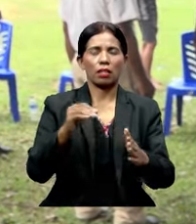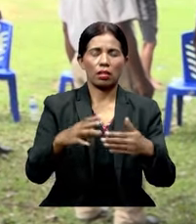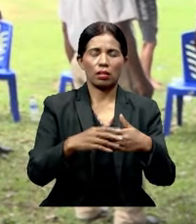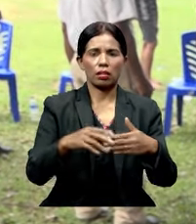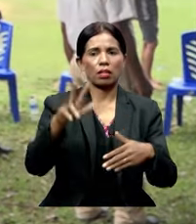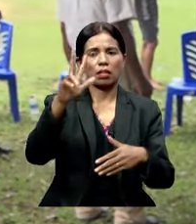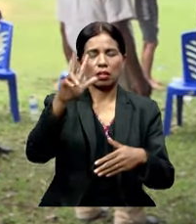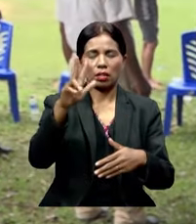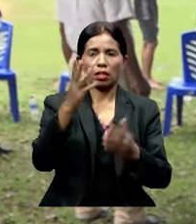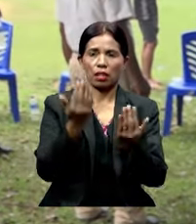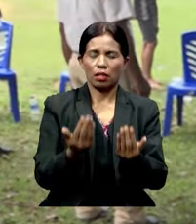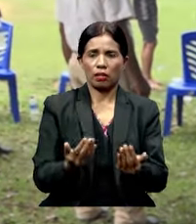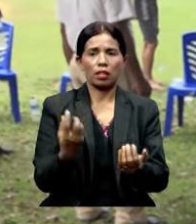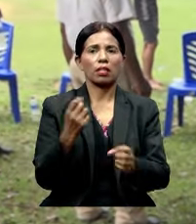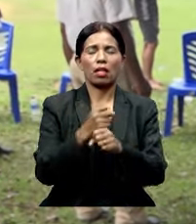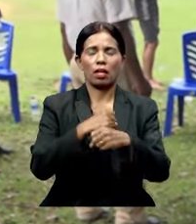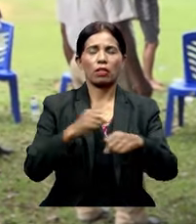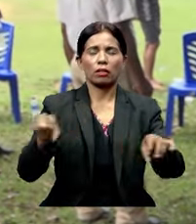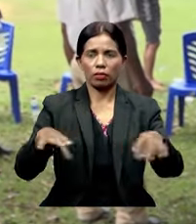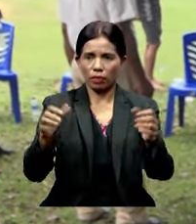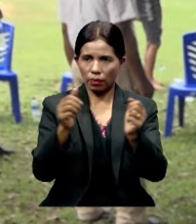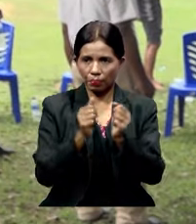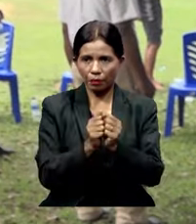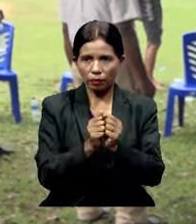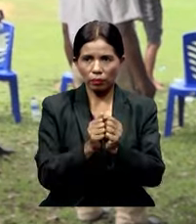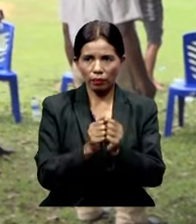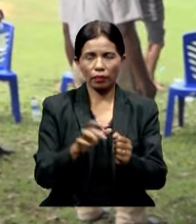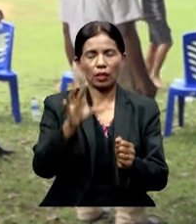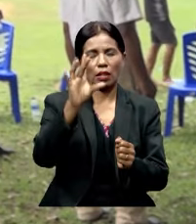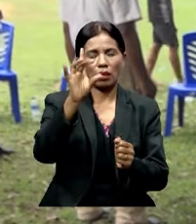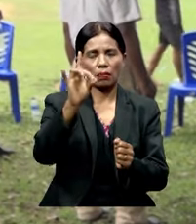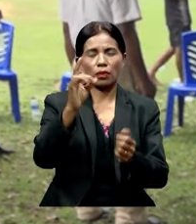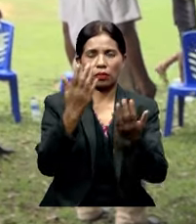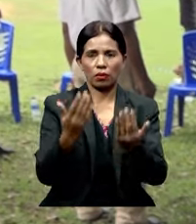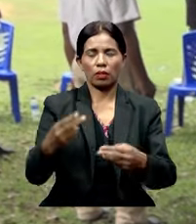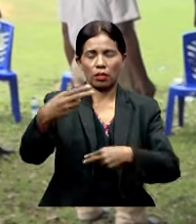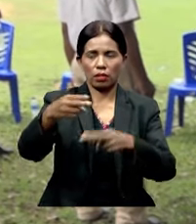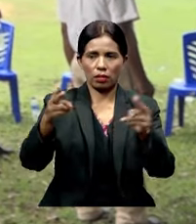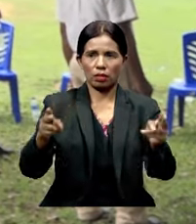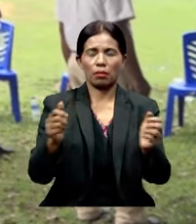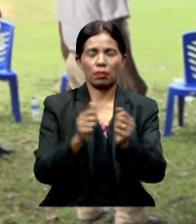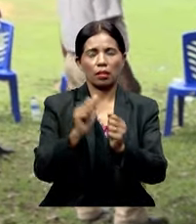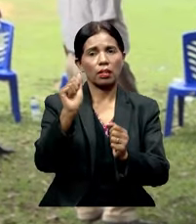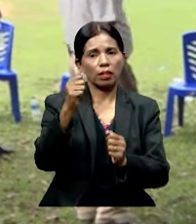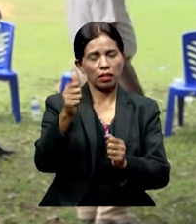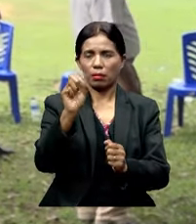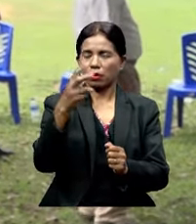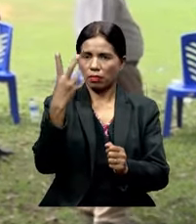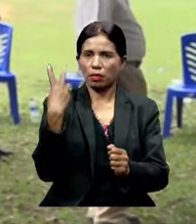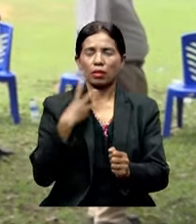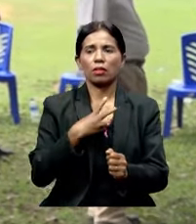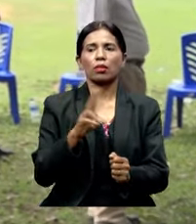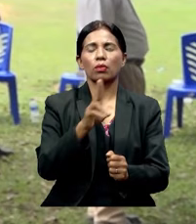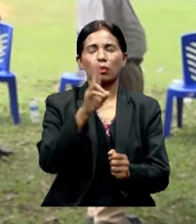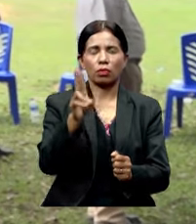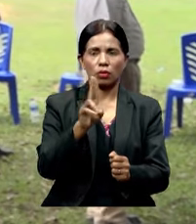ho ida ne agora ne, tal esforço, tal no mínimo, 8 toneladas por cada hectare. Pela to 10, pela to 12. Evita usa fini balu sit